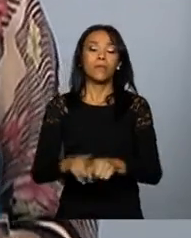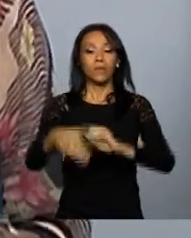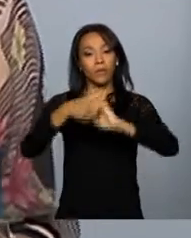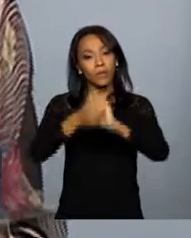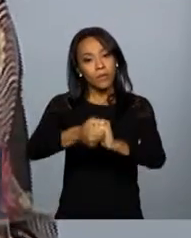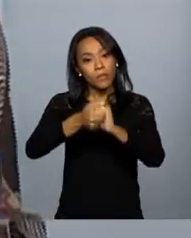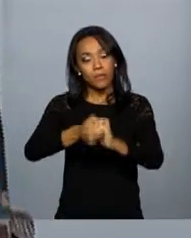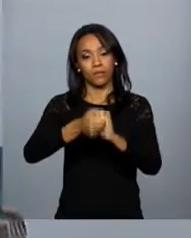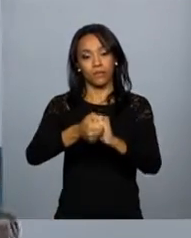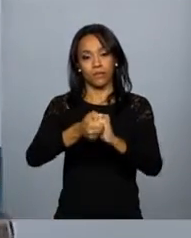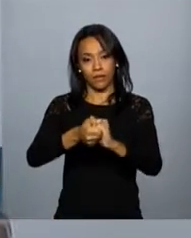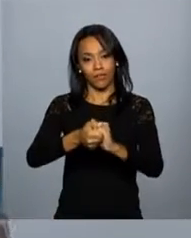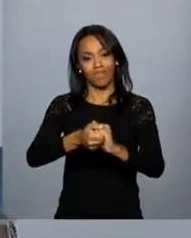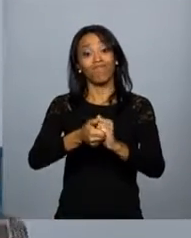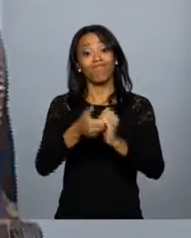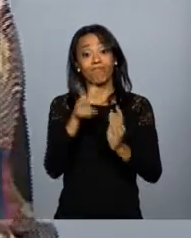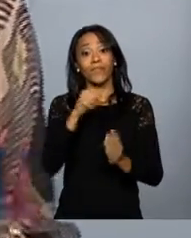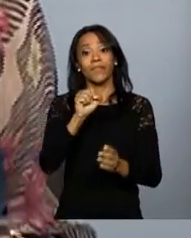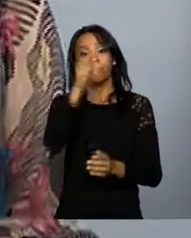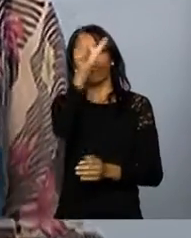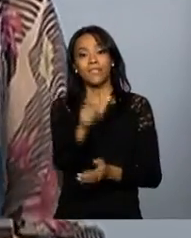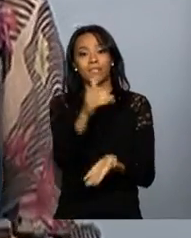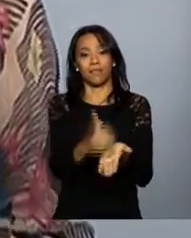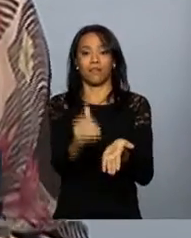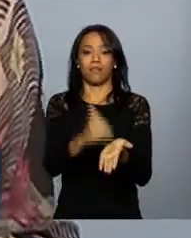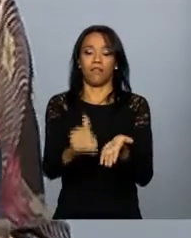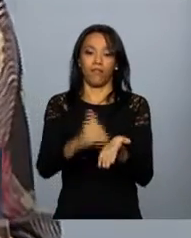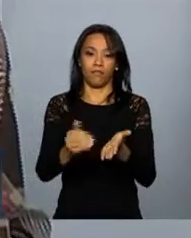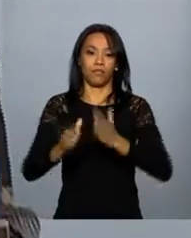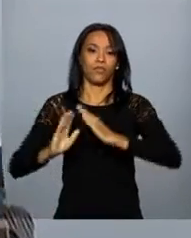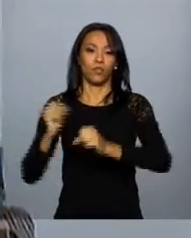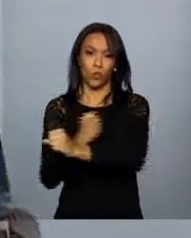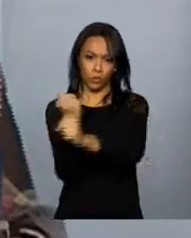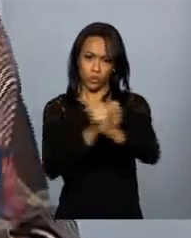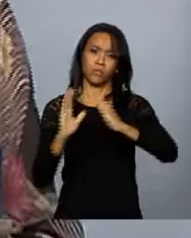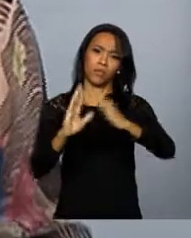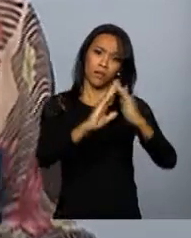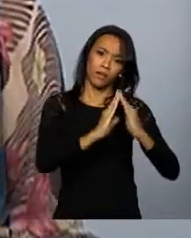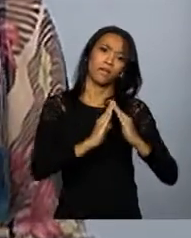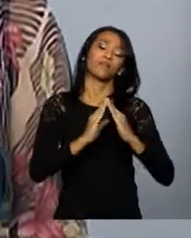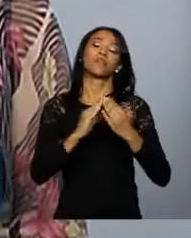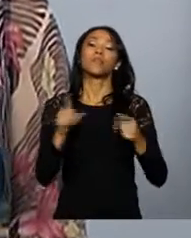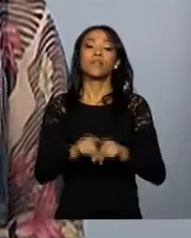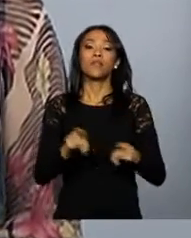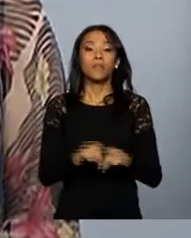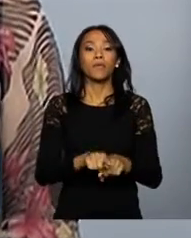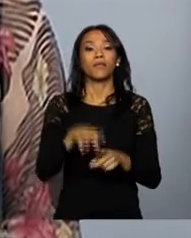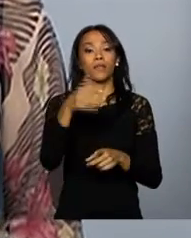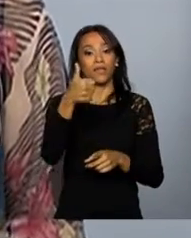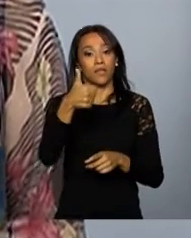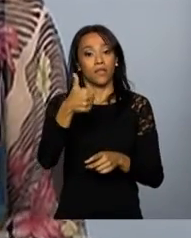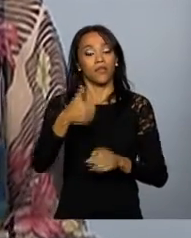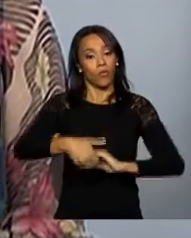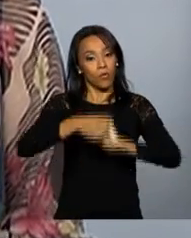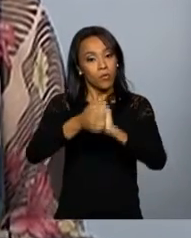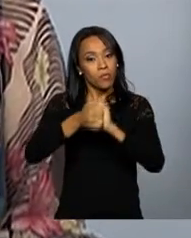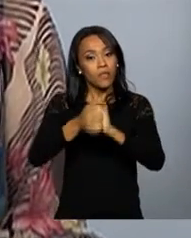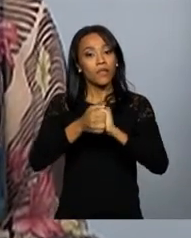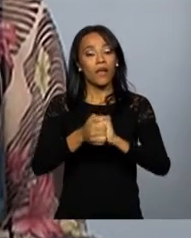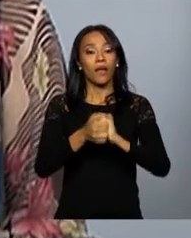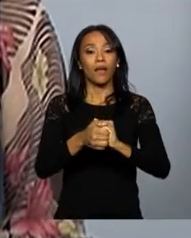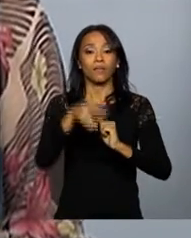o secretário de Habitação, Luiz Furlan. Cumprimentar o superintendente da Caixa,